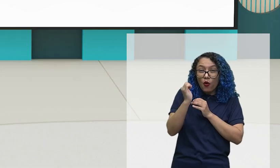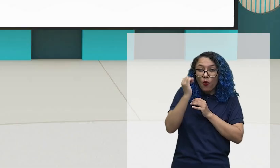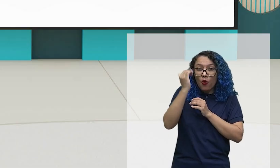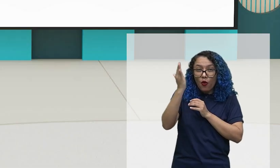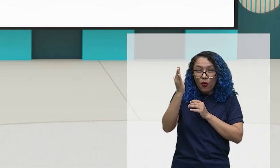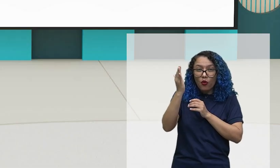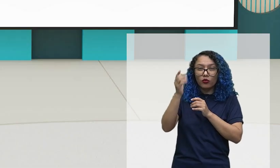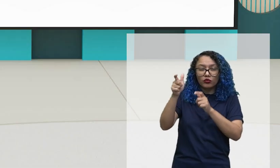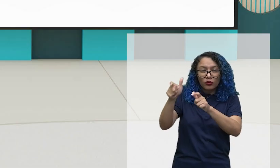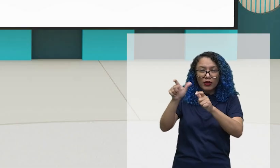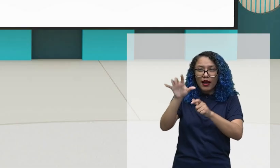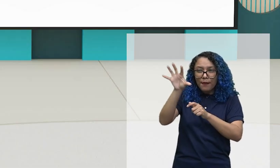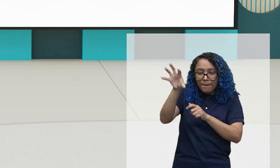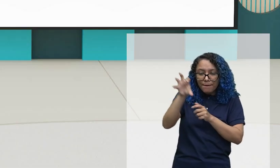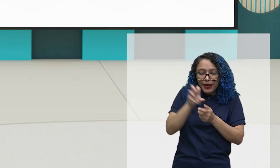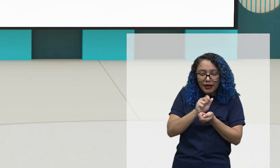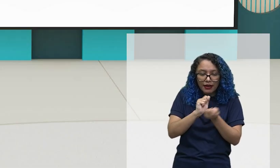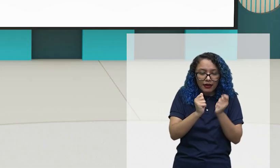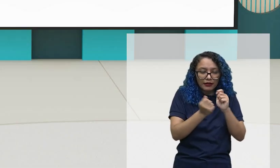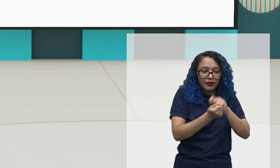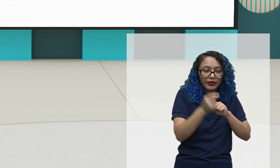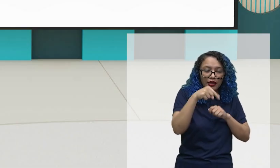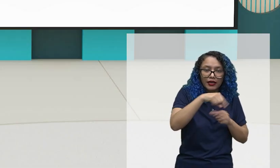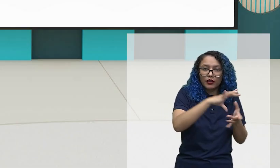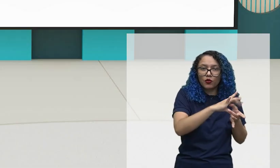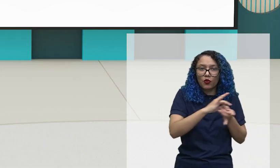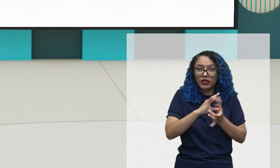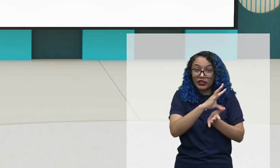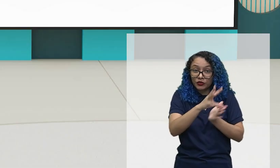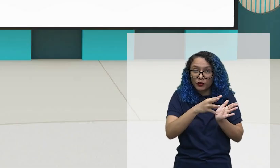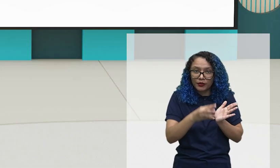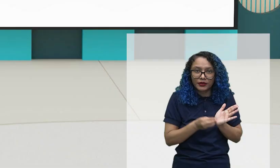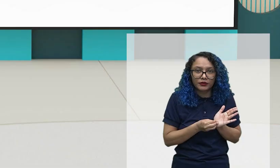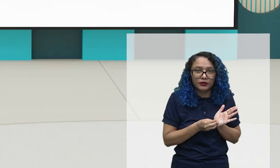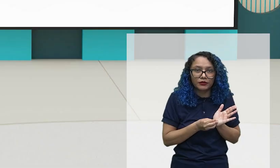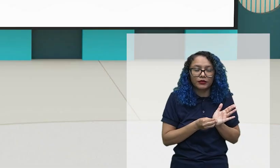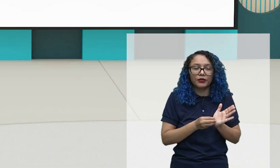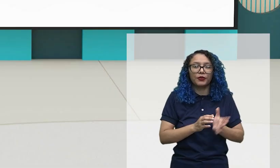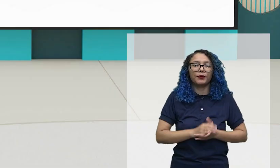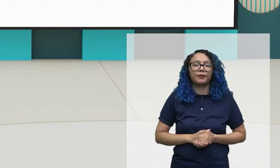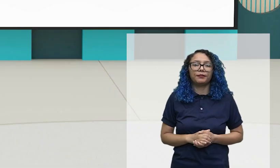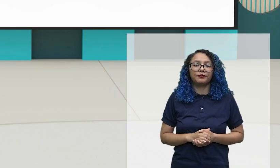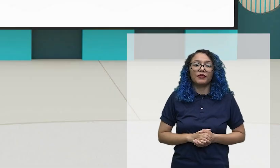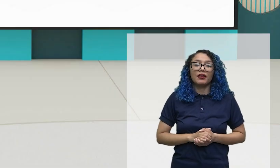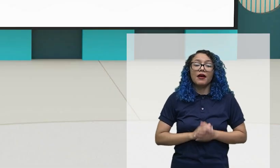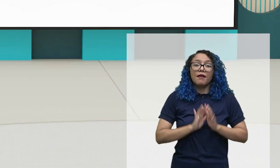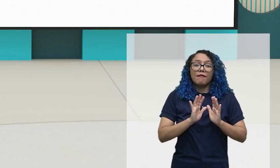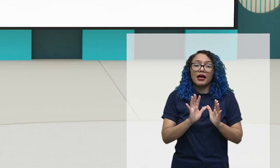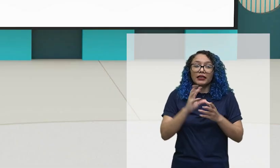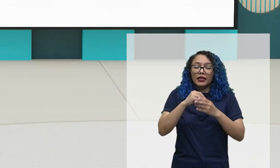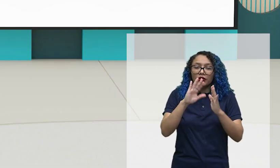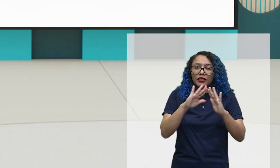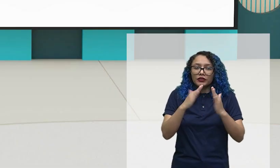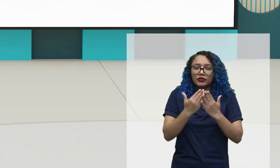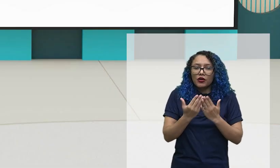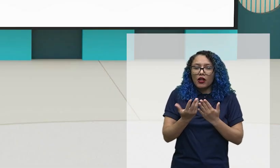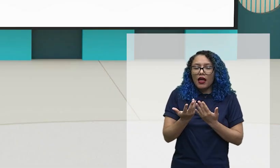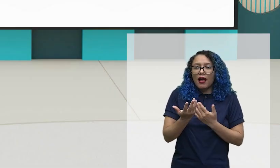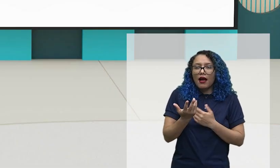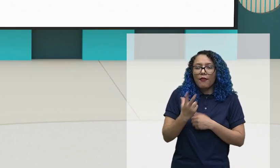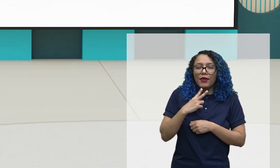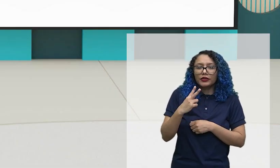para adaptar para o nosso corpo amazônico. Mas quando falamos de trazer um olhar de